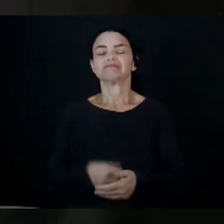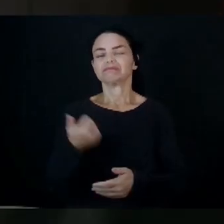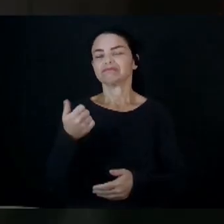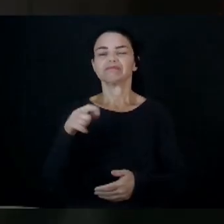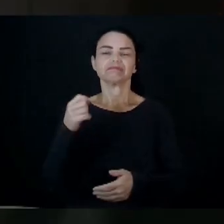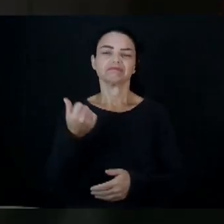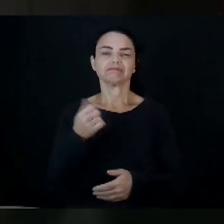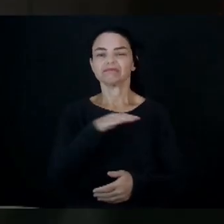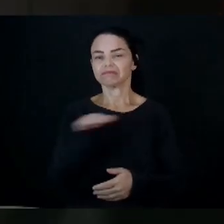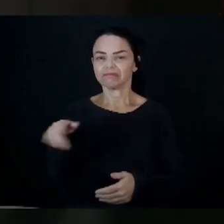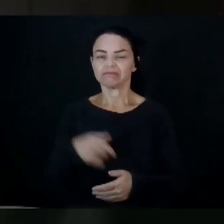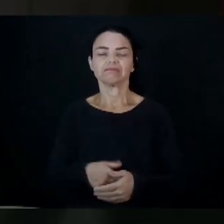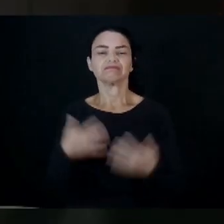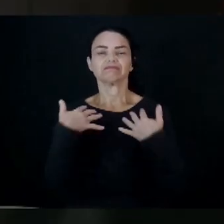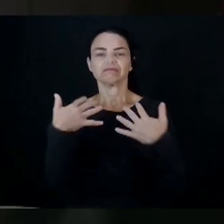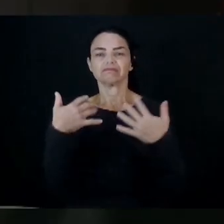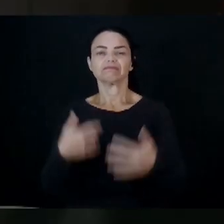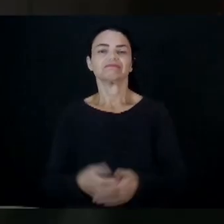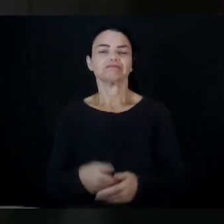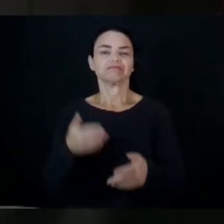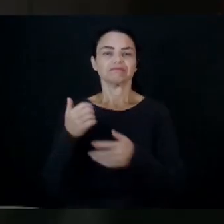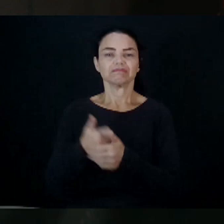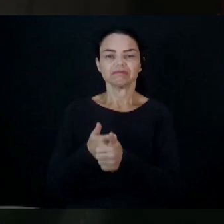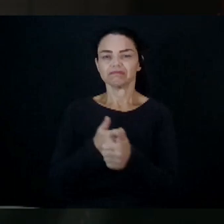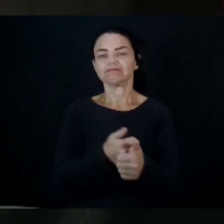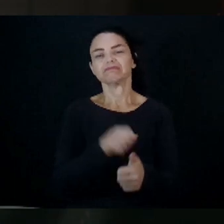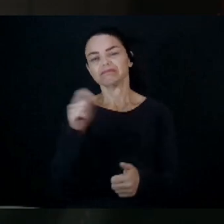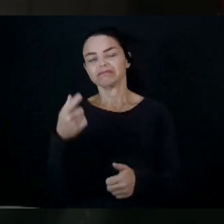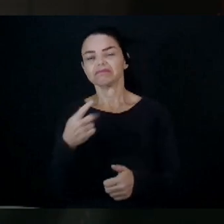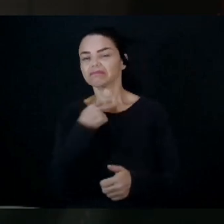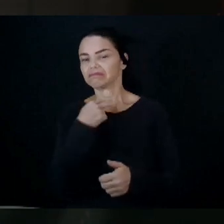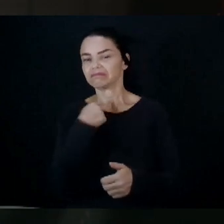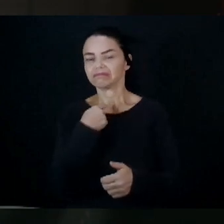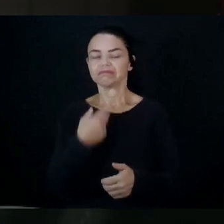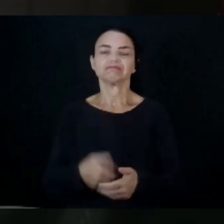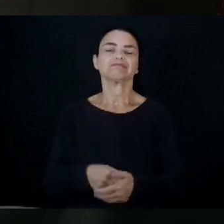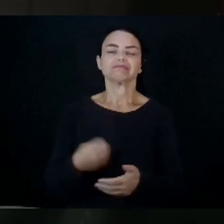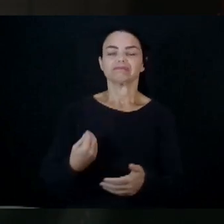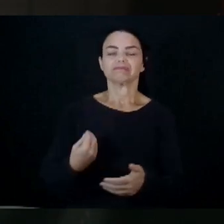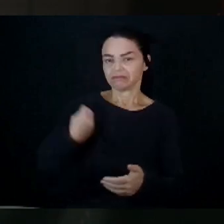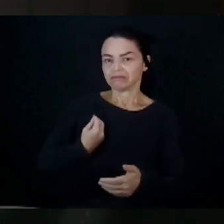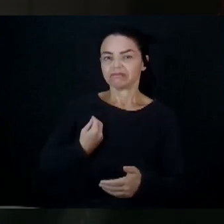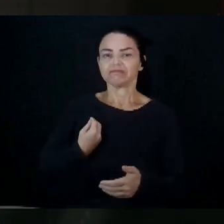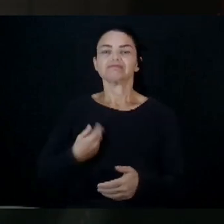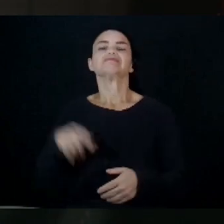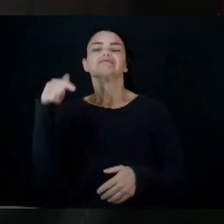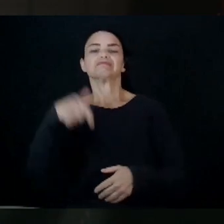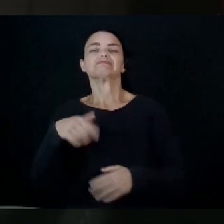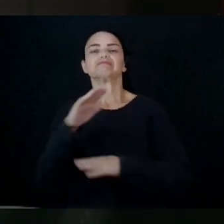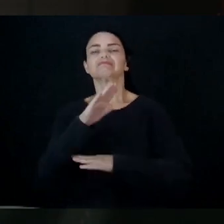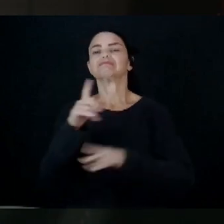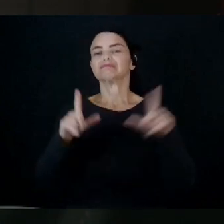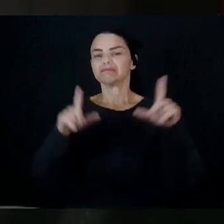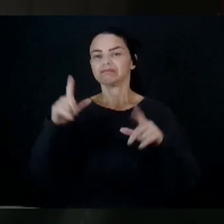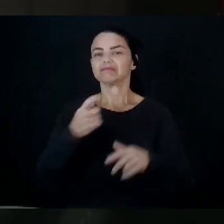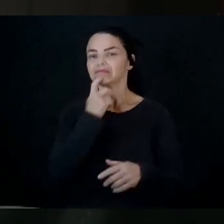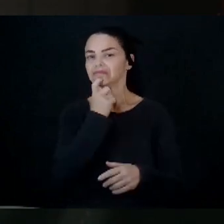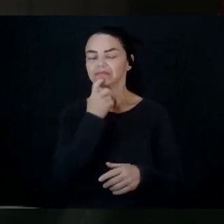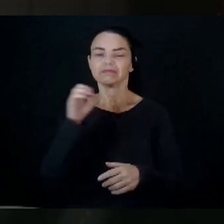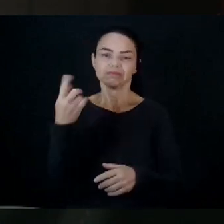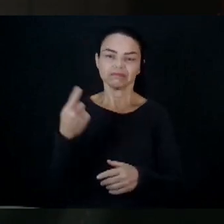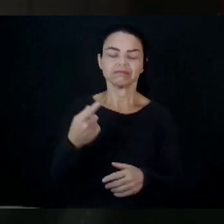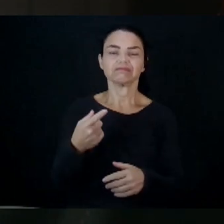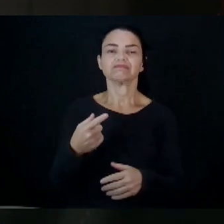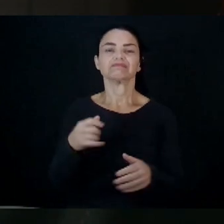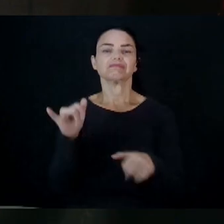esteja lá no plenário para acompanhar, ou então, se você não puder ir presencialmente, acompanhe aqui pela TV Câmara Campinas ou no canal do YouTube